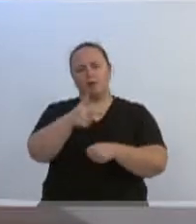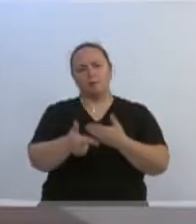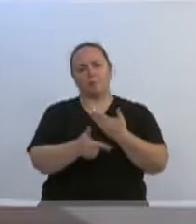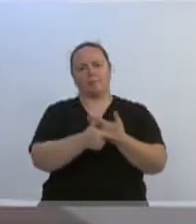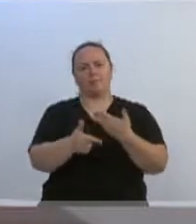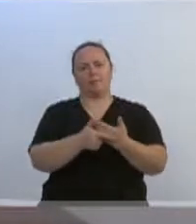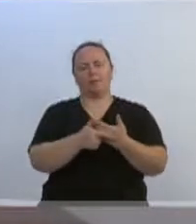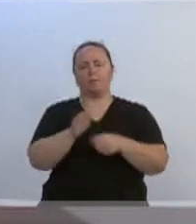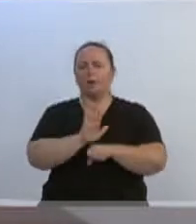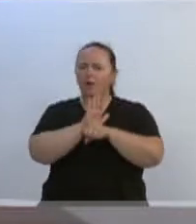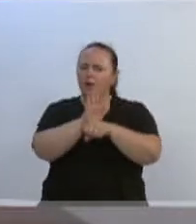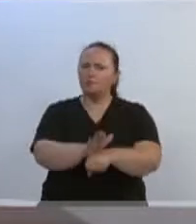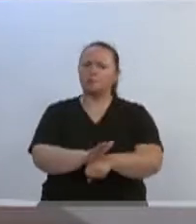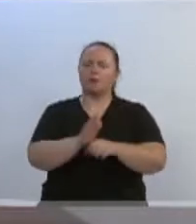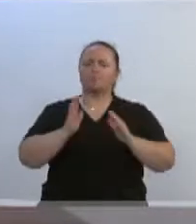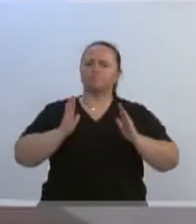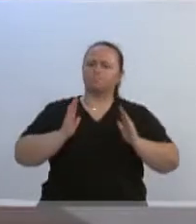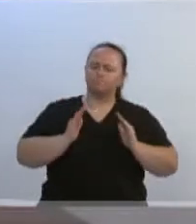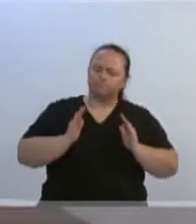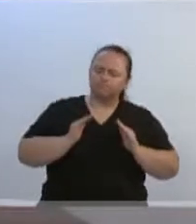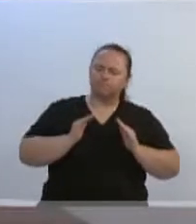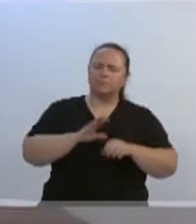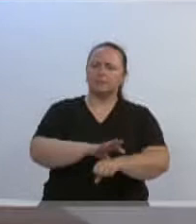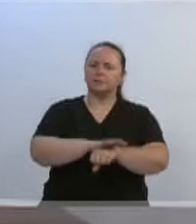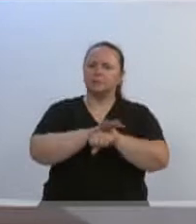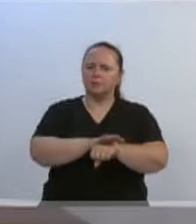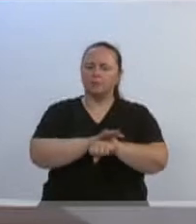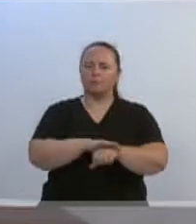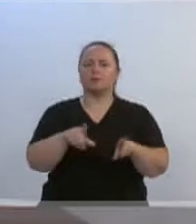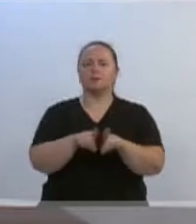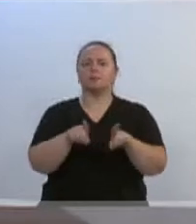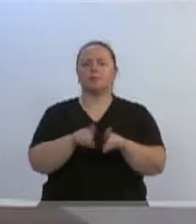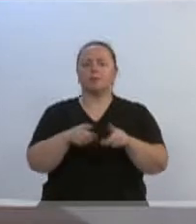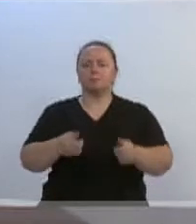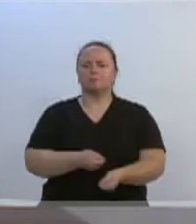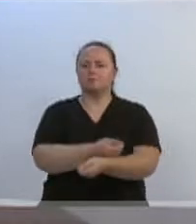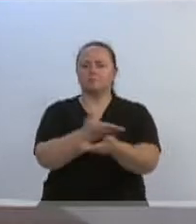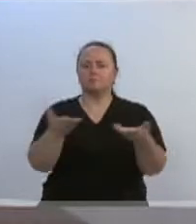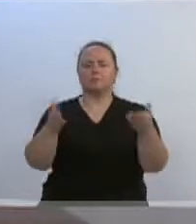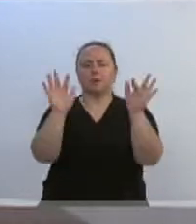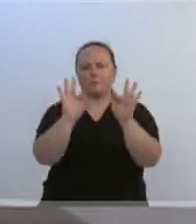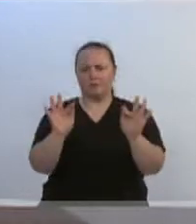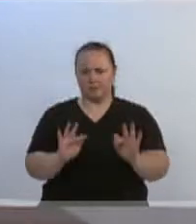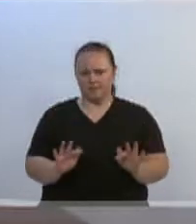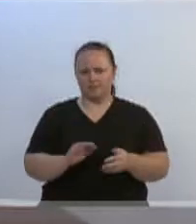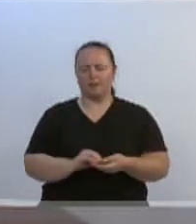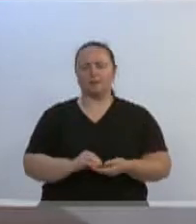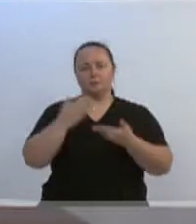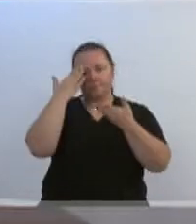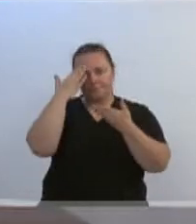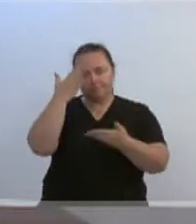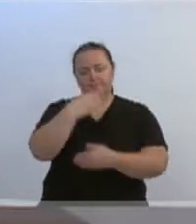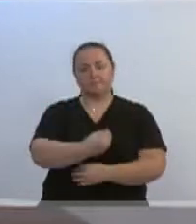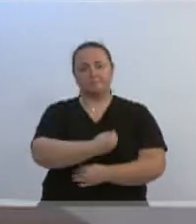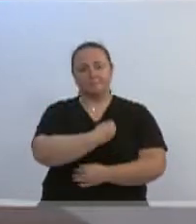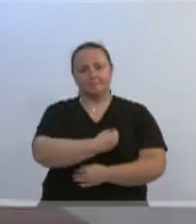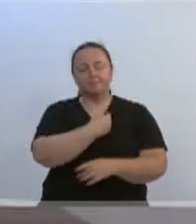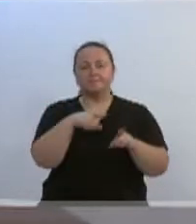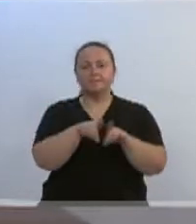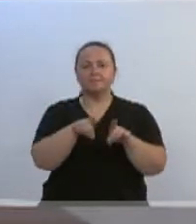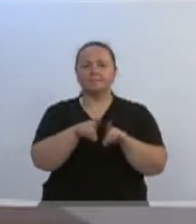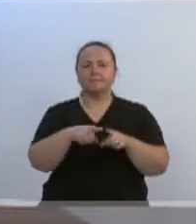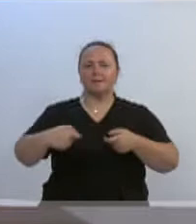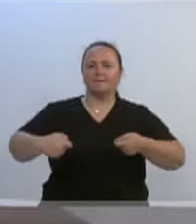dalbem está segurança e trazer um pouco de felicidade para nossa comunidade quero agradecer também a presença do nosso jim